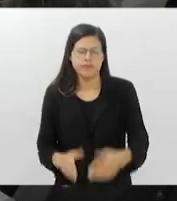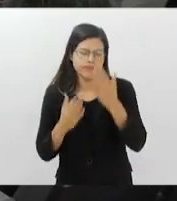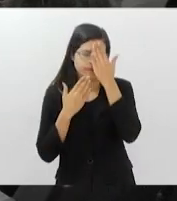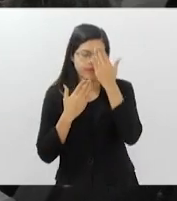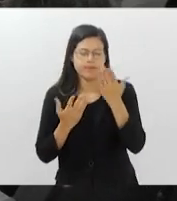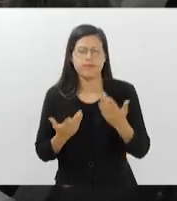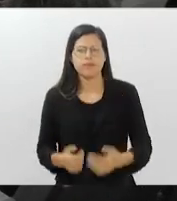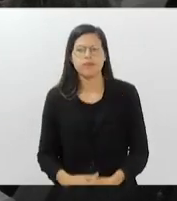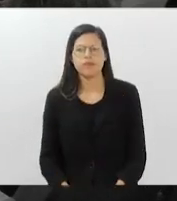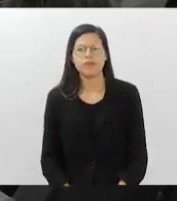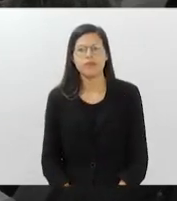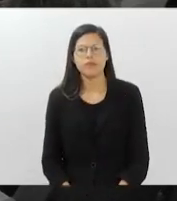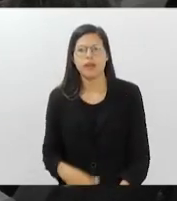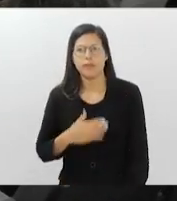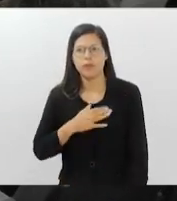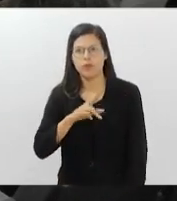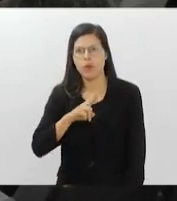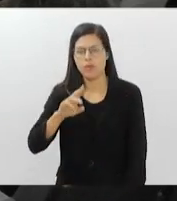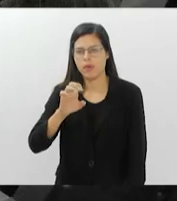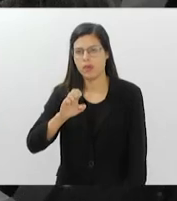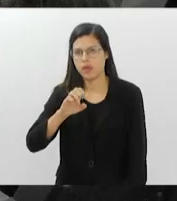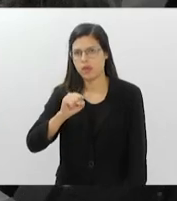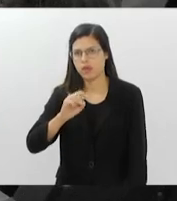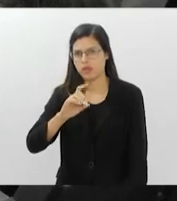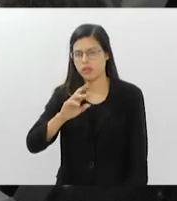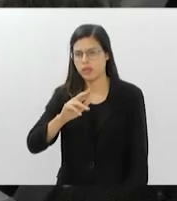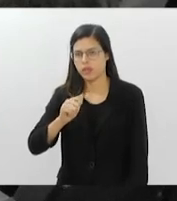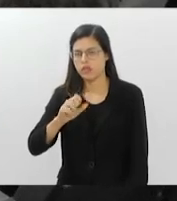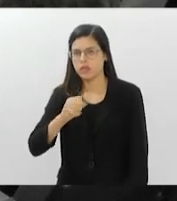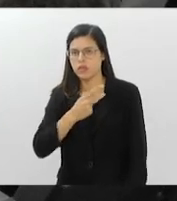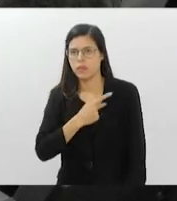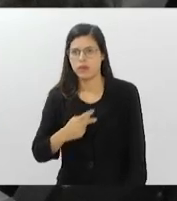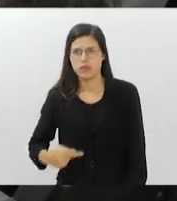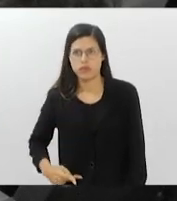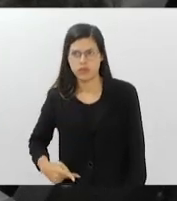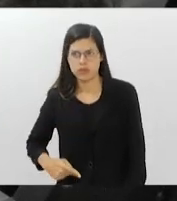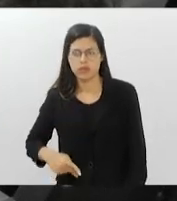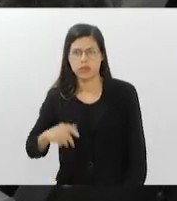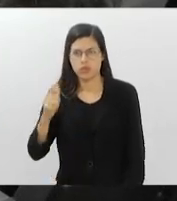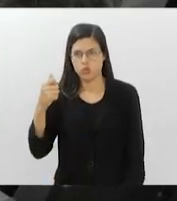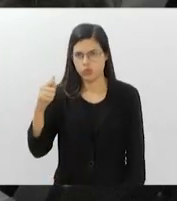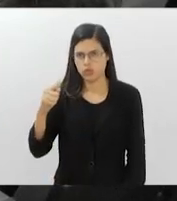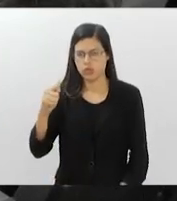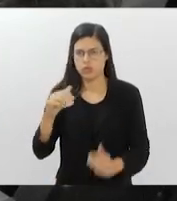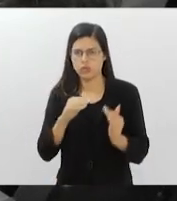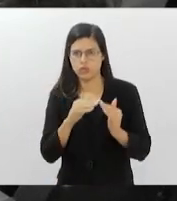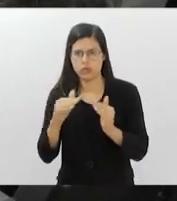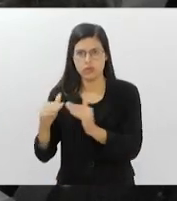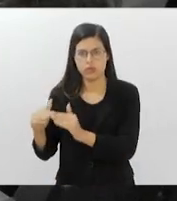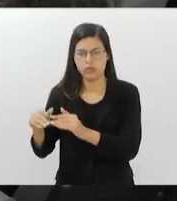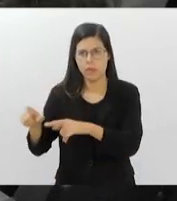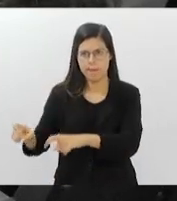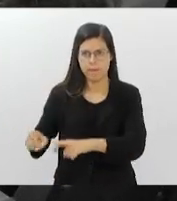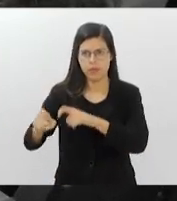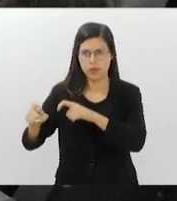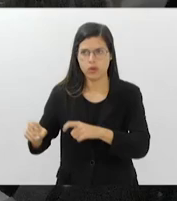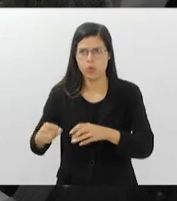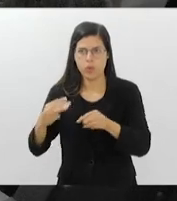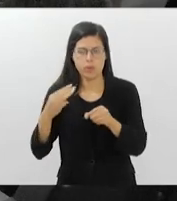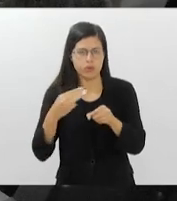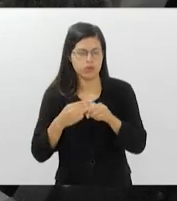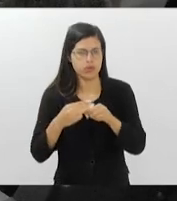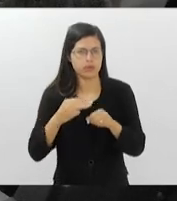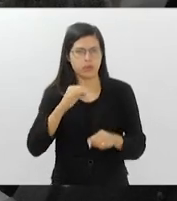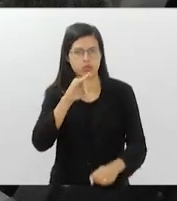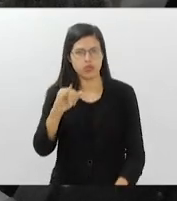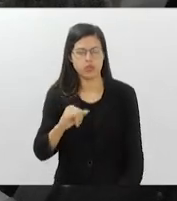Obrigado meu nome é Silva sou presidente da federação de associações de moradores urbanas Rurais do município de Jai